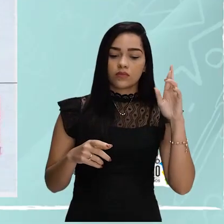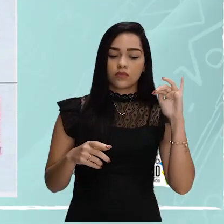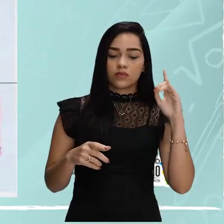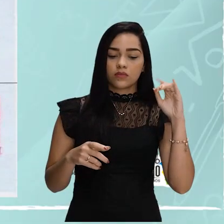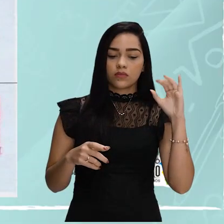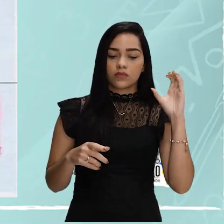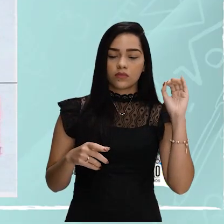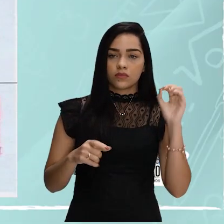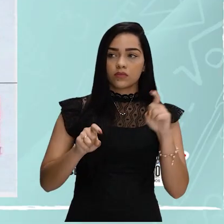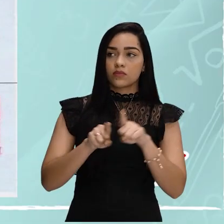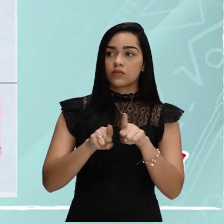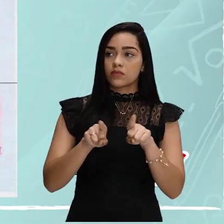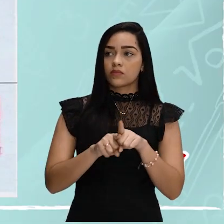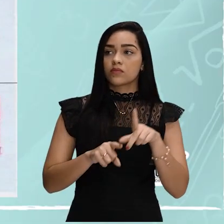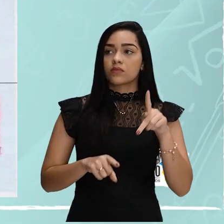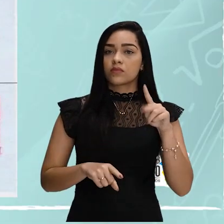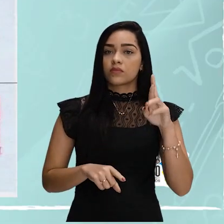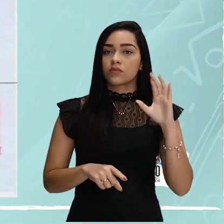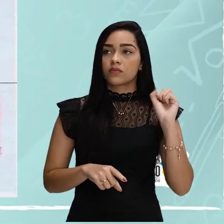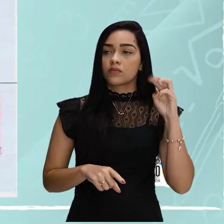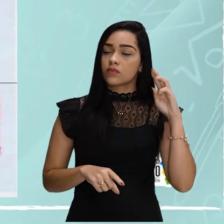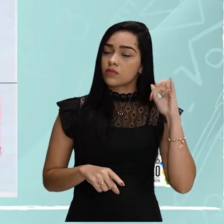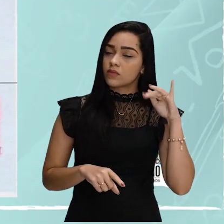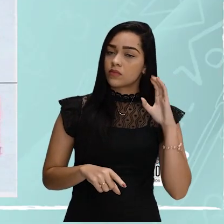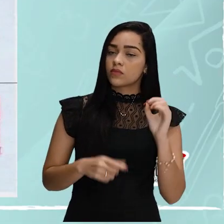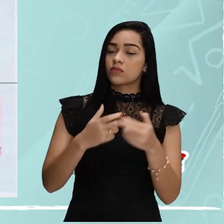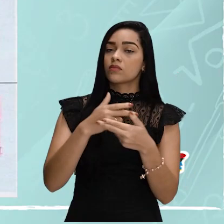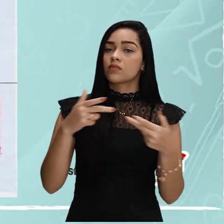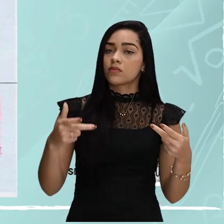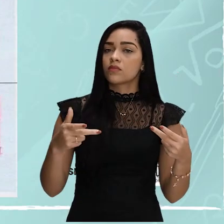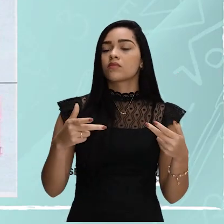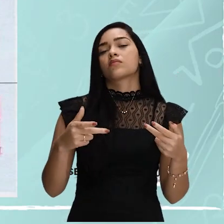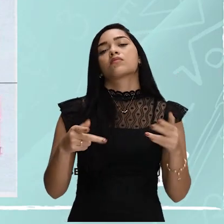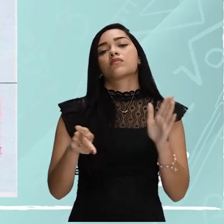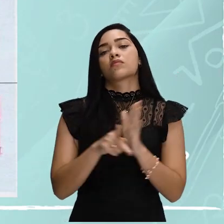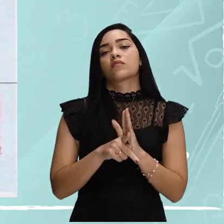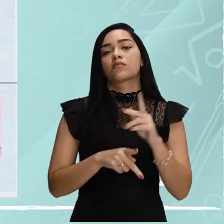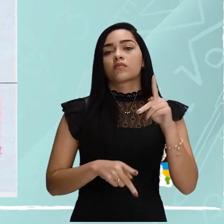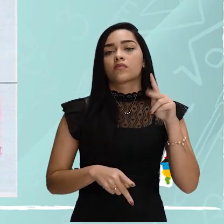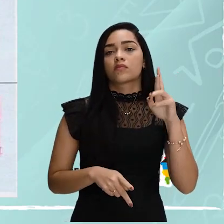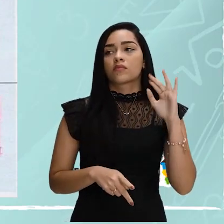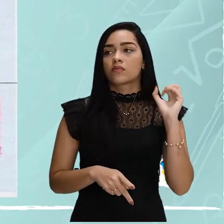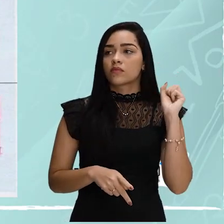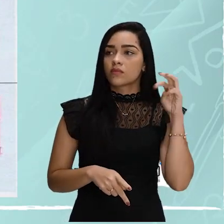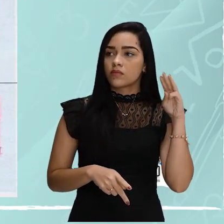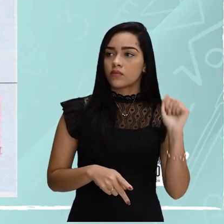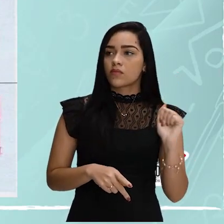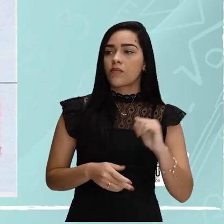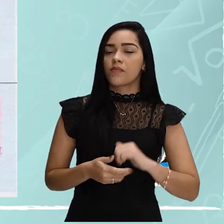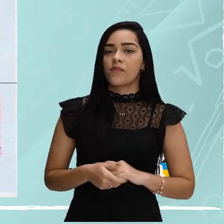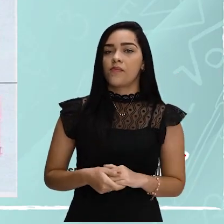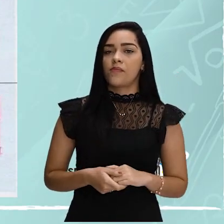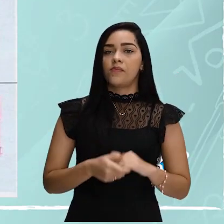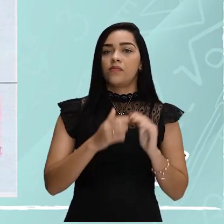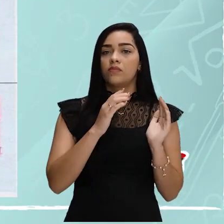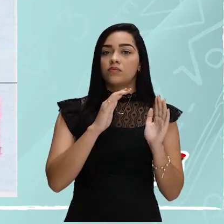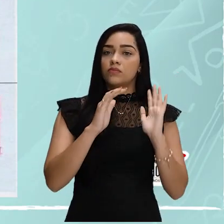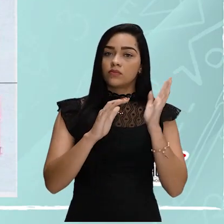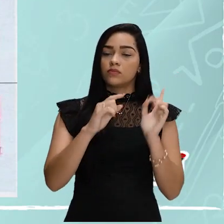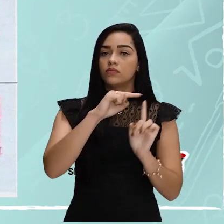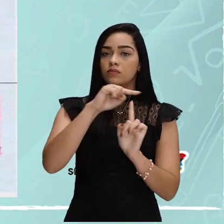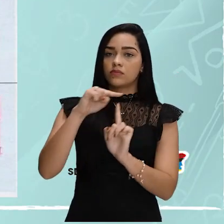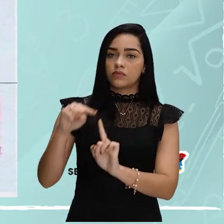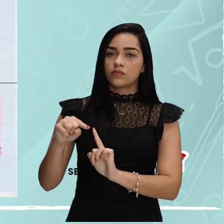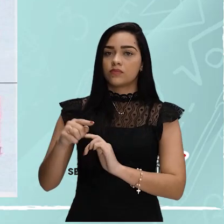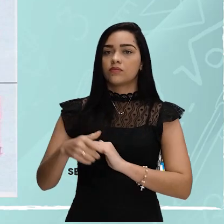estratificado e prismático. Eu tenho várias camadas e células com formato de prisma. Então, classificamos os epitélios de